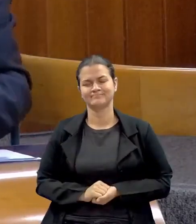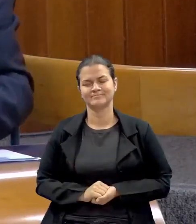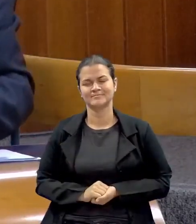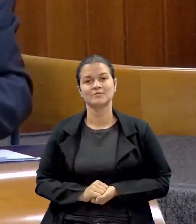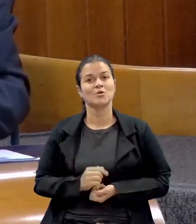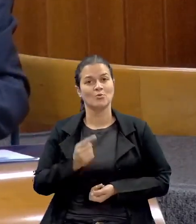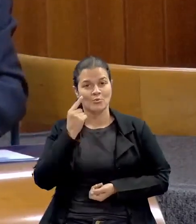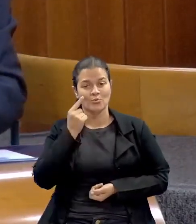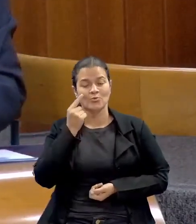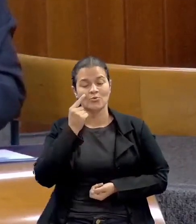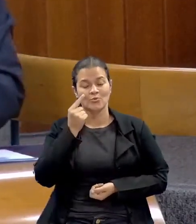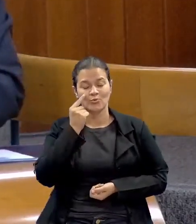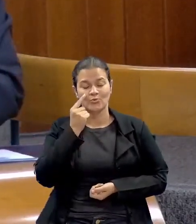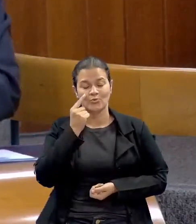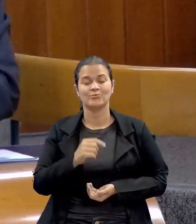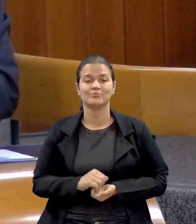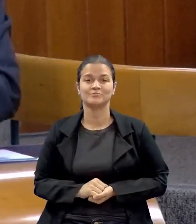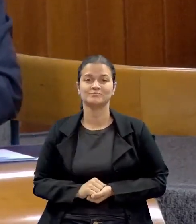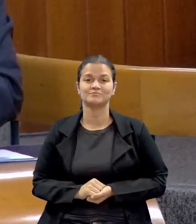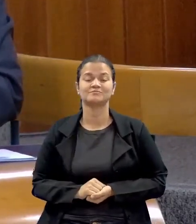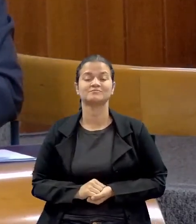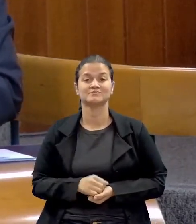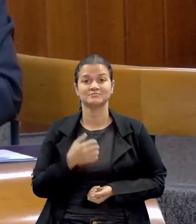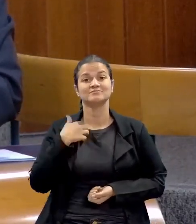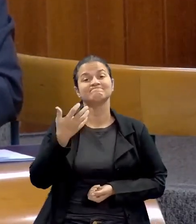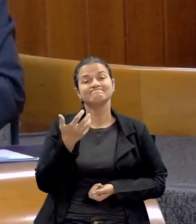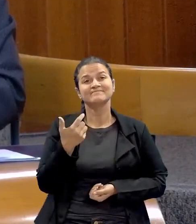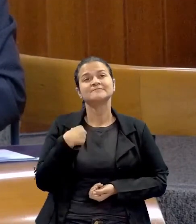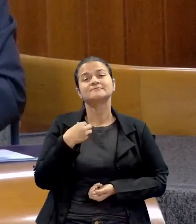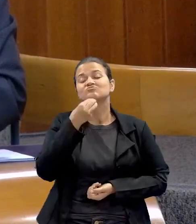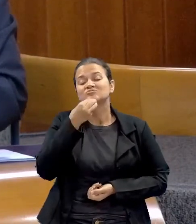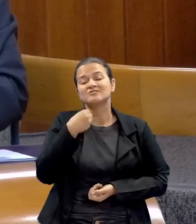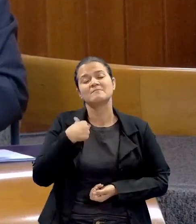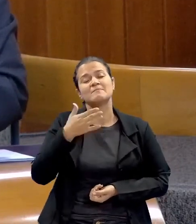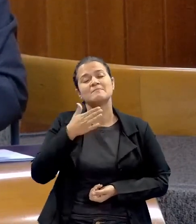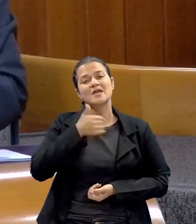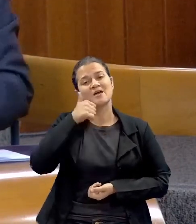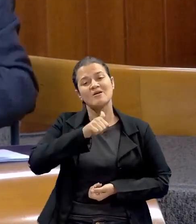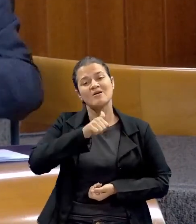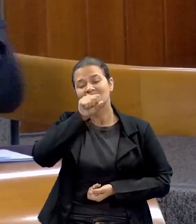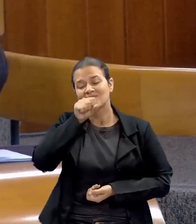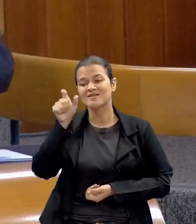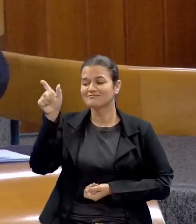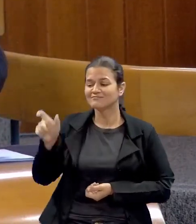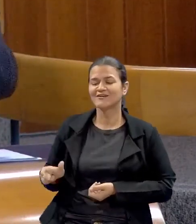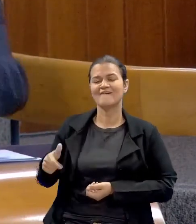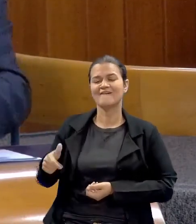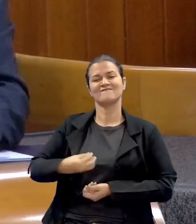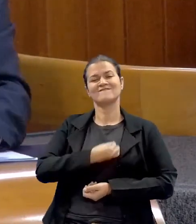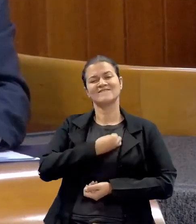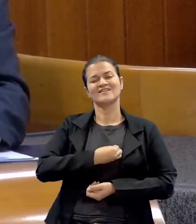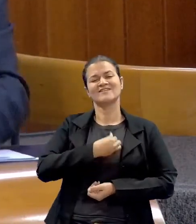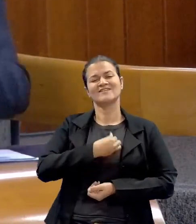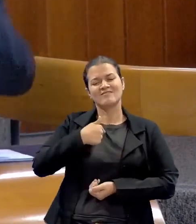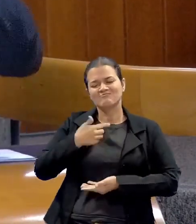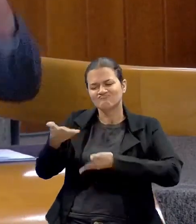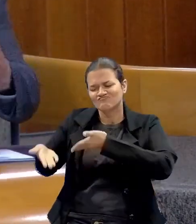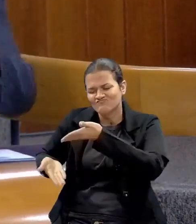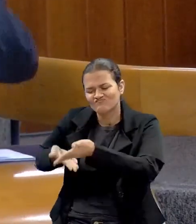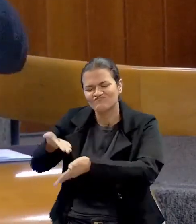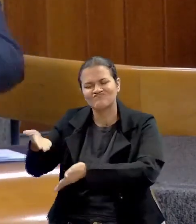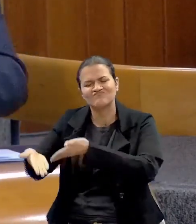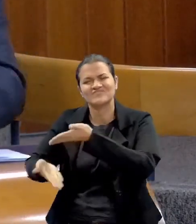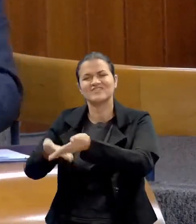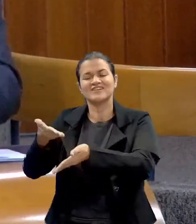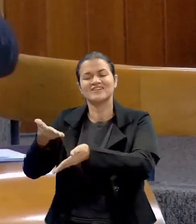Olha, eu queria que a minha mãe estivesse viva para mim fazer para ela tudo que eu podia fazer, que eu não tinha